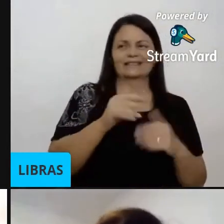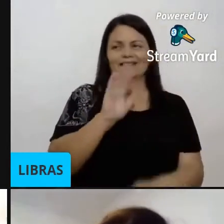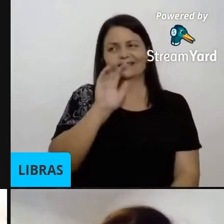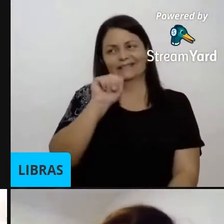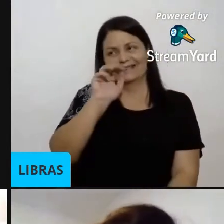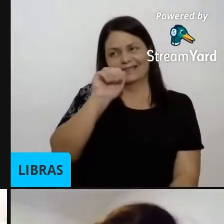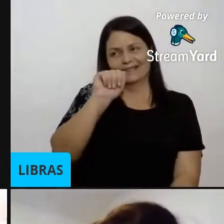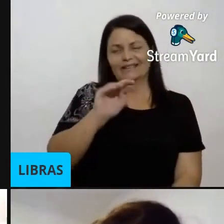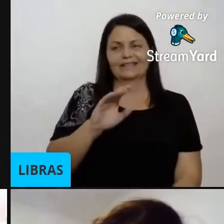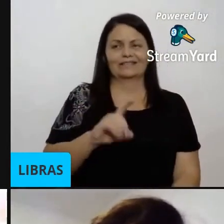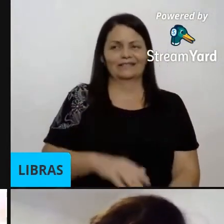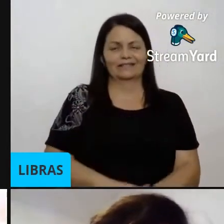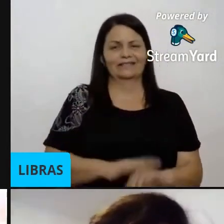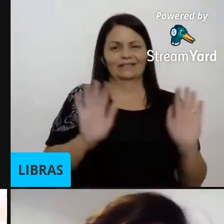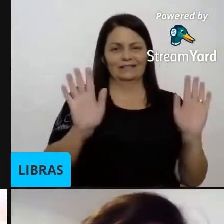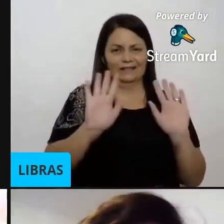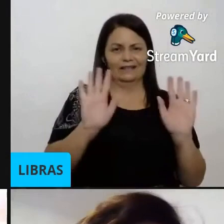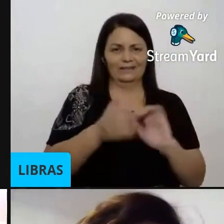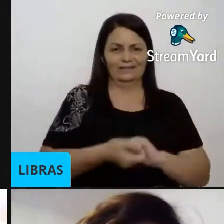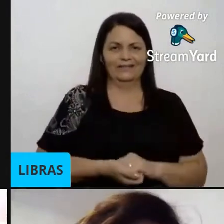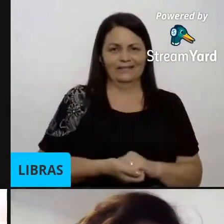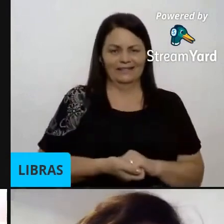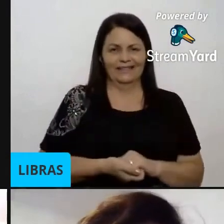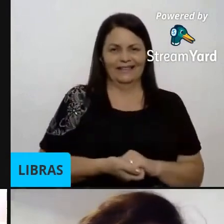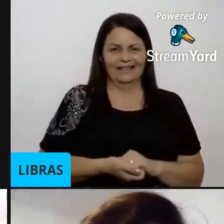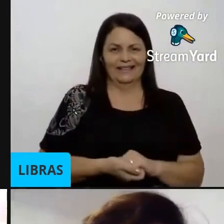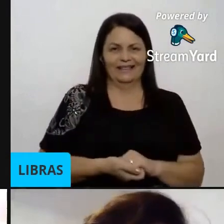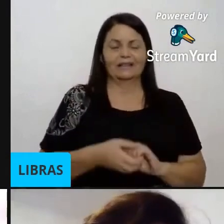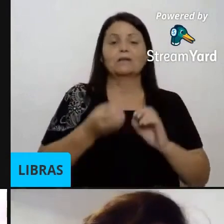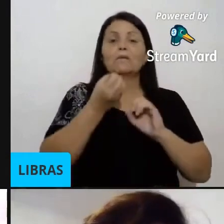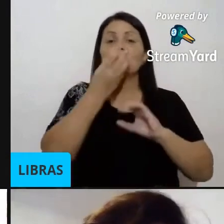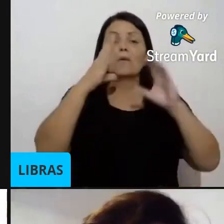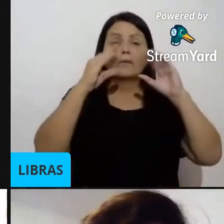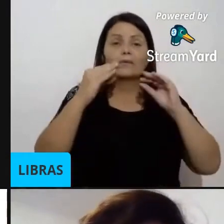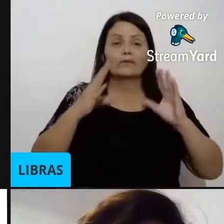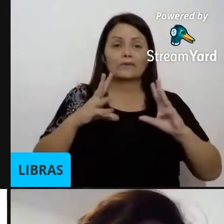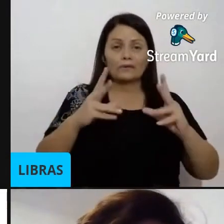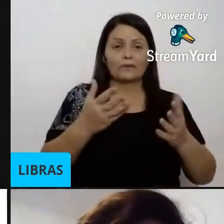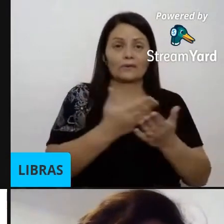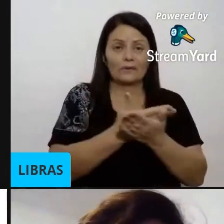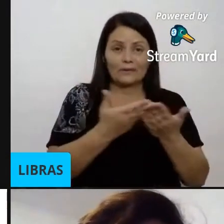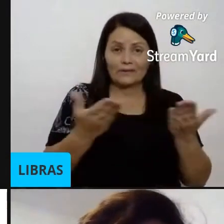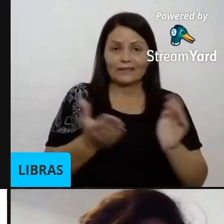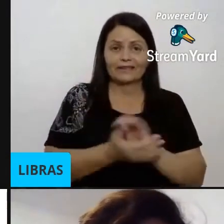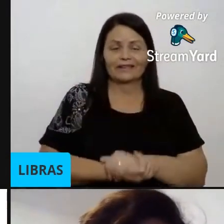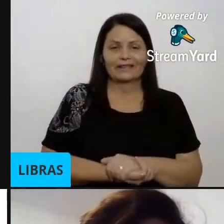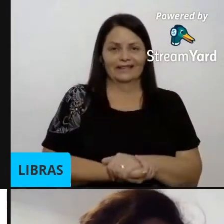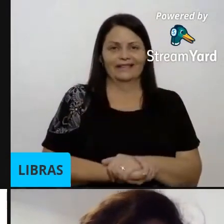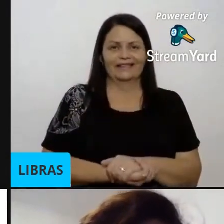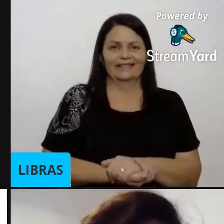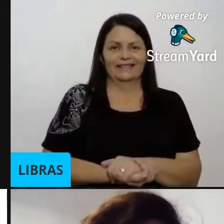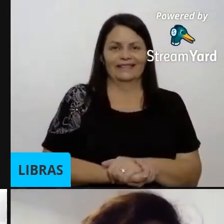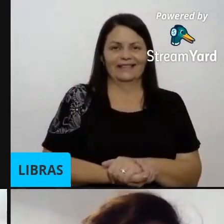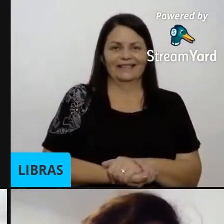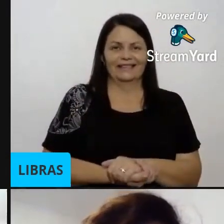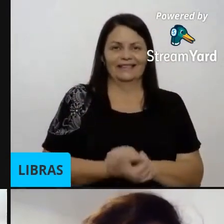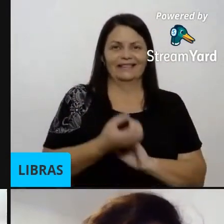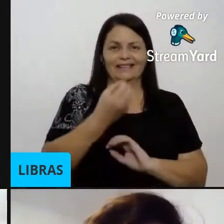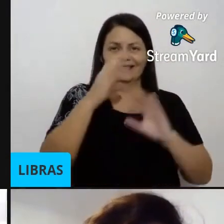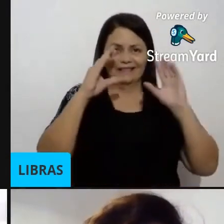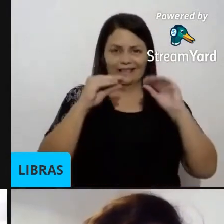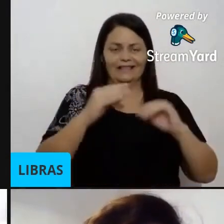Até mais. Valeu. Tchau. Obrigada a todos. Uma boa noite. Obrigado. Boa noite. Boa noite. Todos. Boa noite.